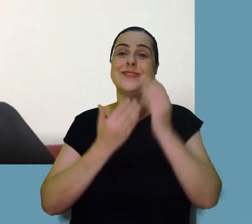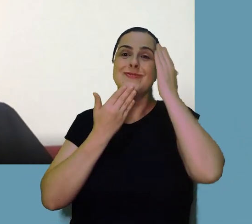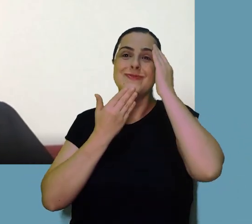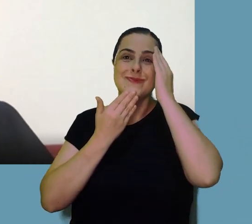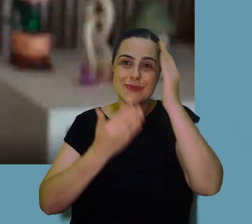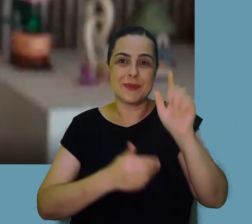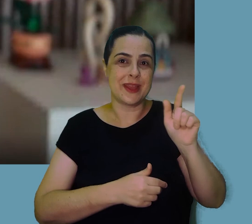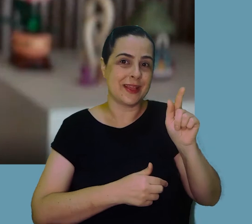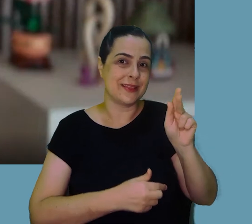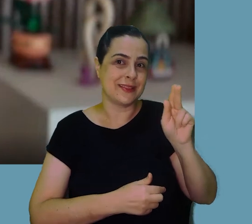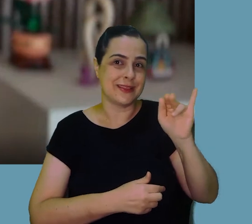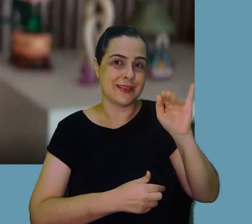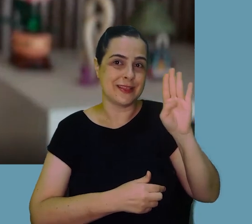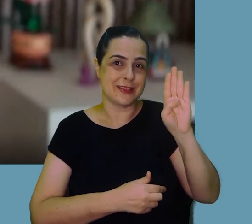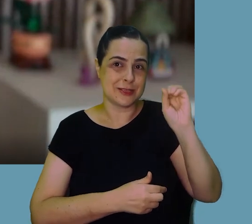Obrigada, Gibson.